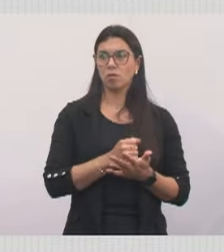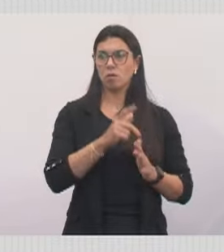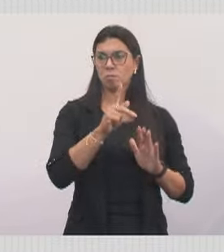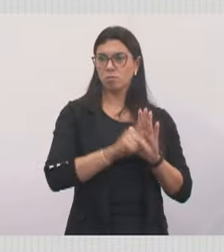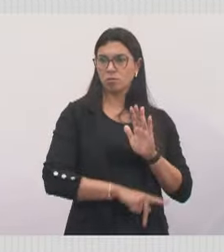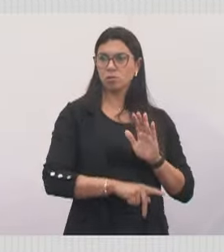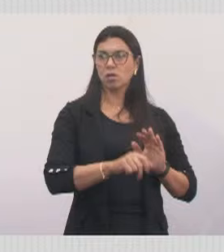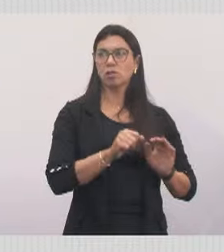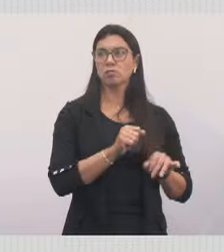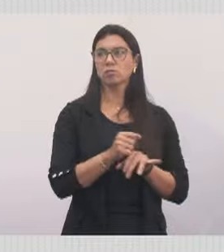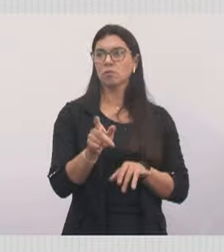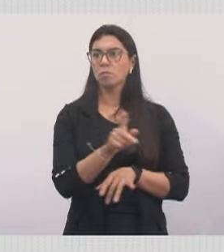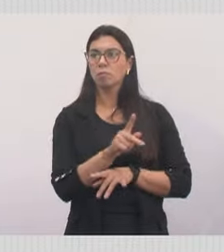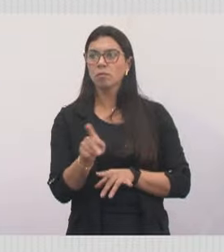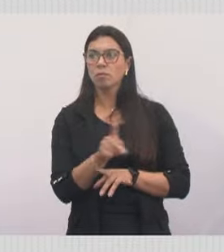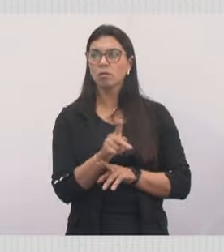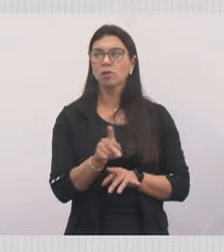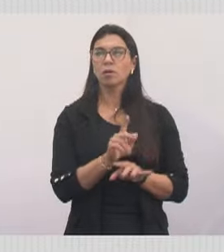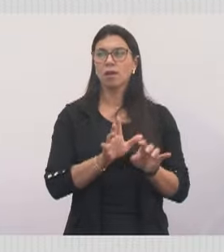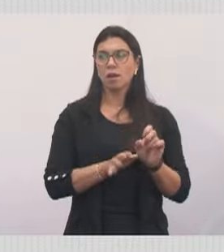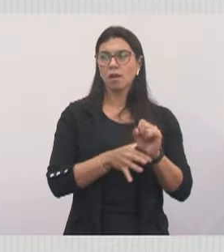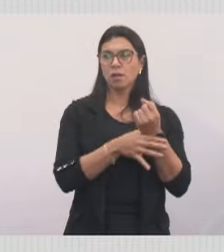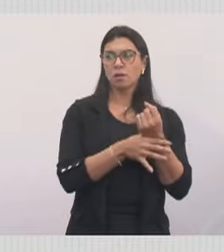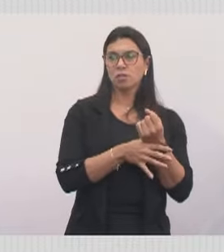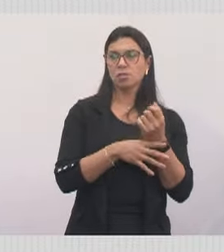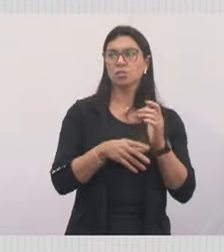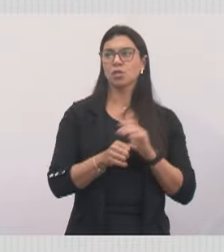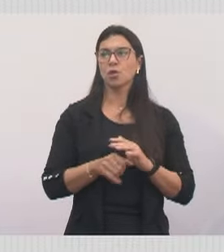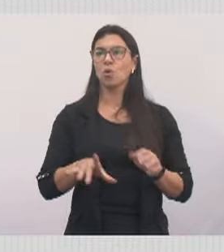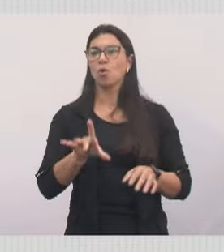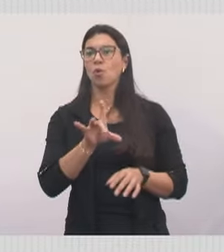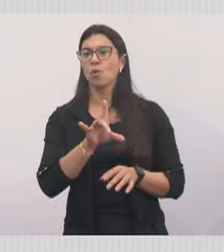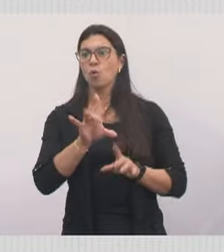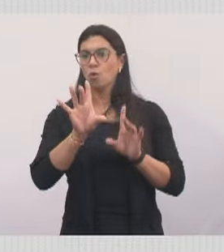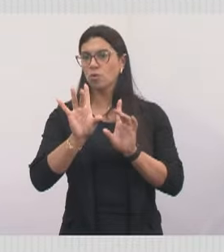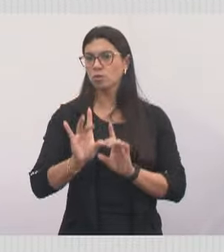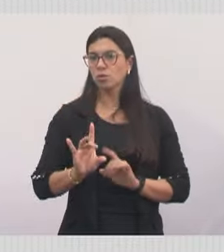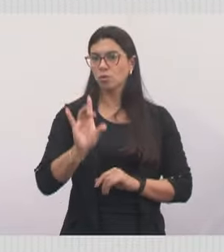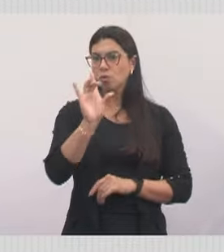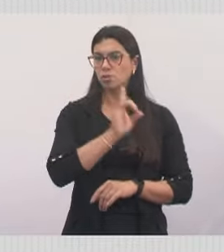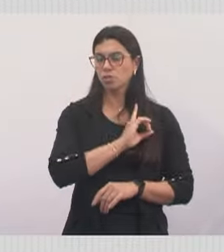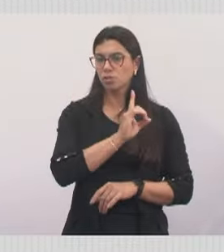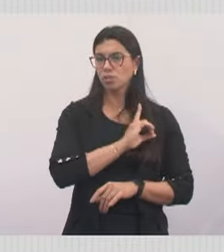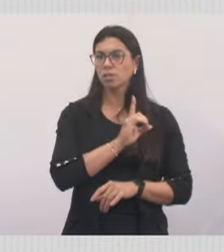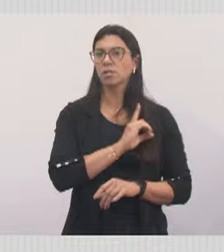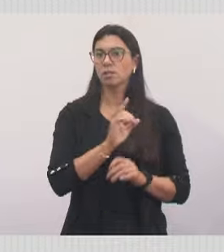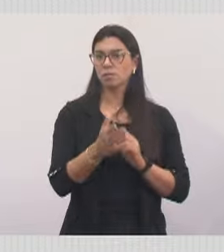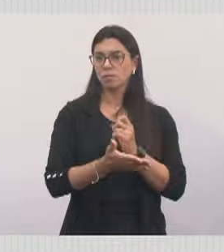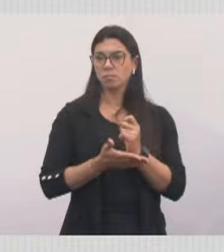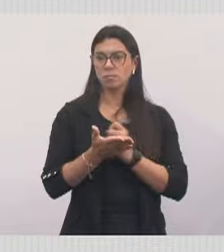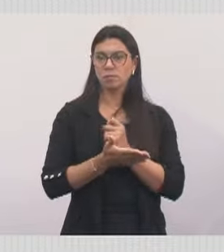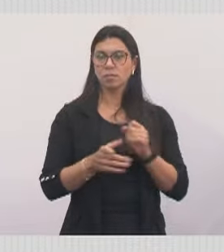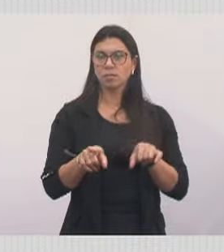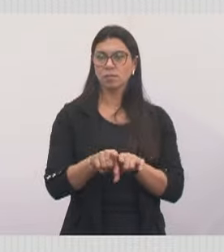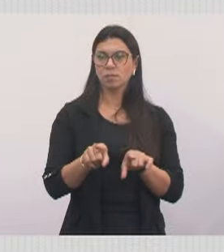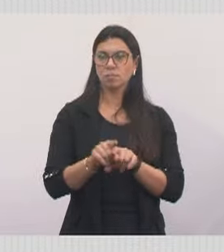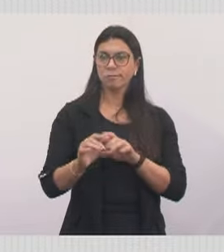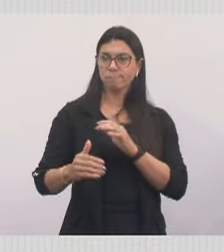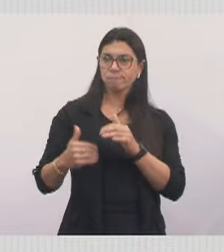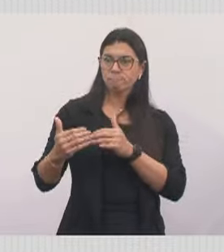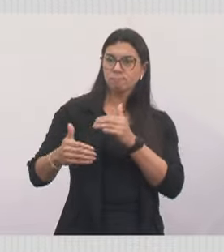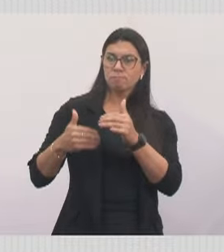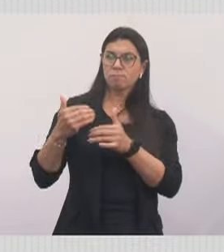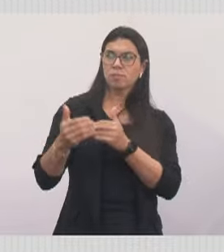para garantir os direitos fundamentais de aprendizado e também no desenvolvimento de crianças e jovens,